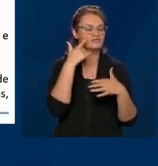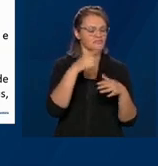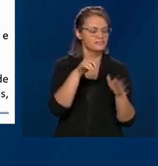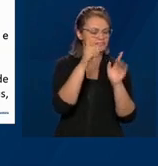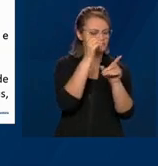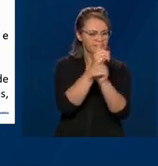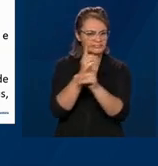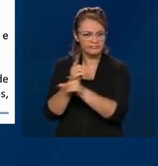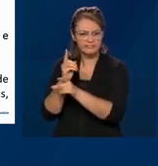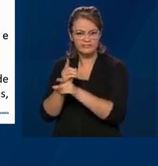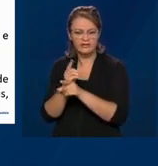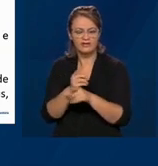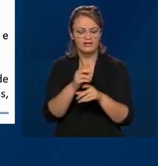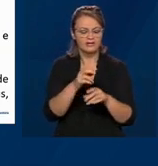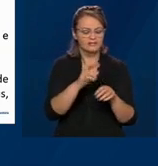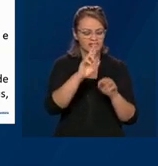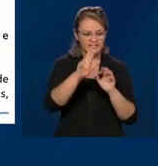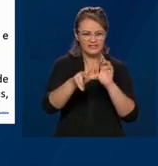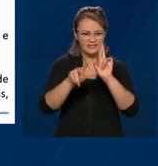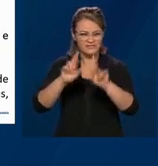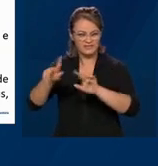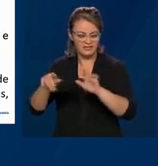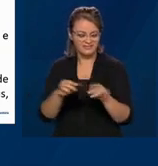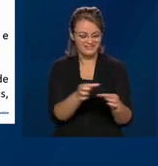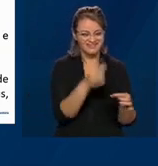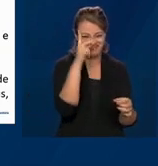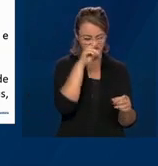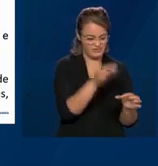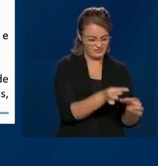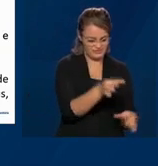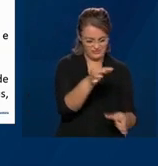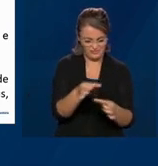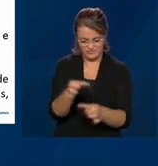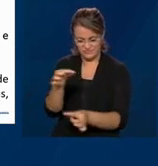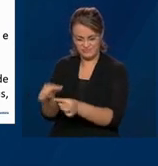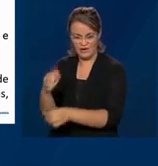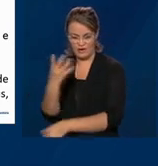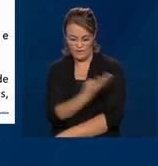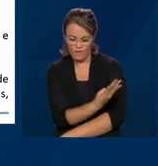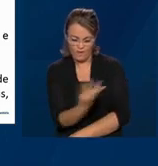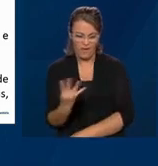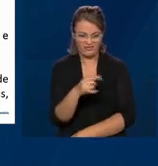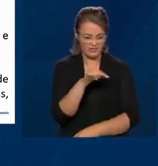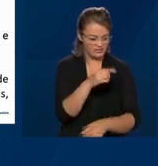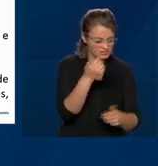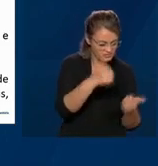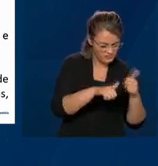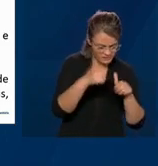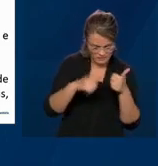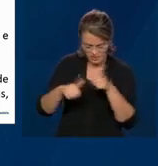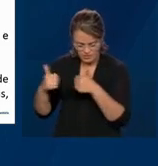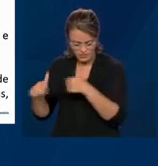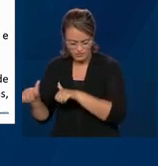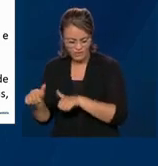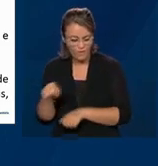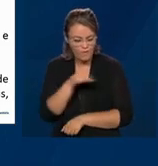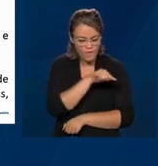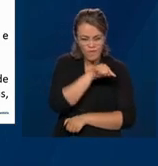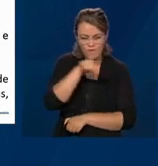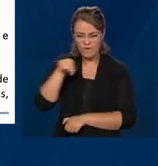diferentes cepas que foram isoladas, comparar qual se aproximava mais